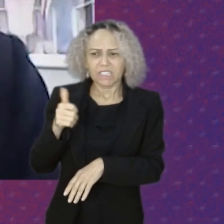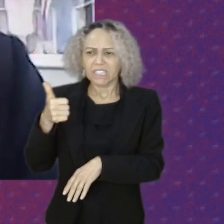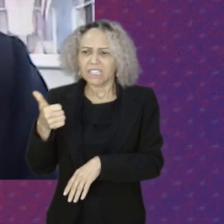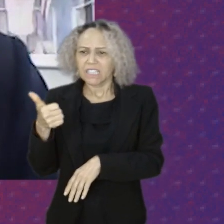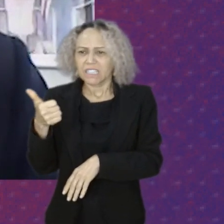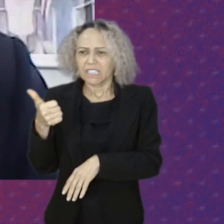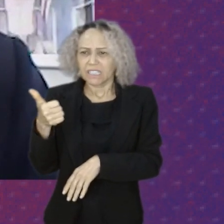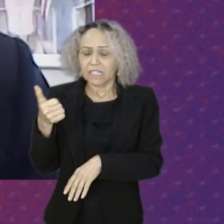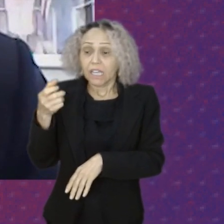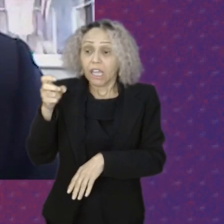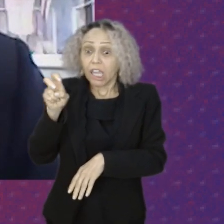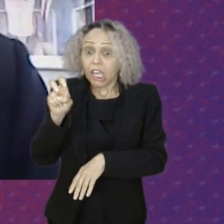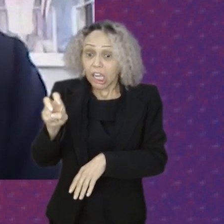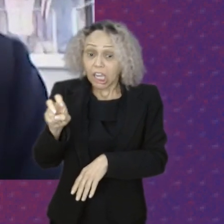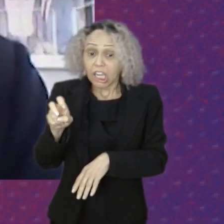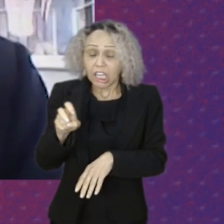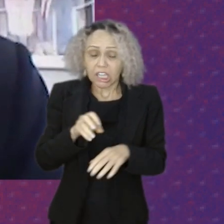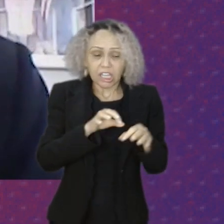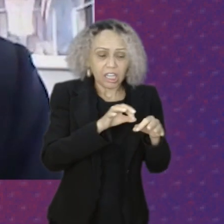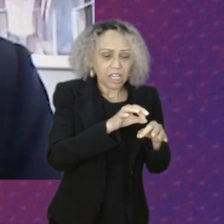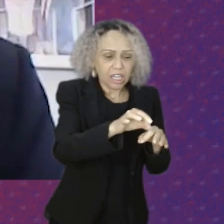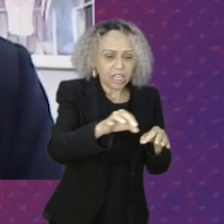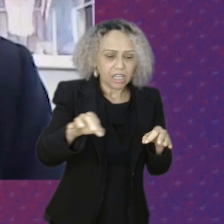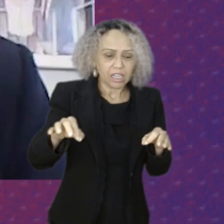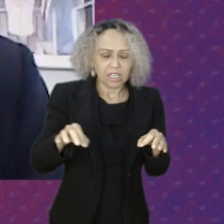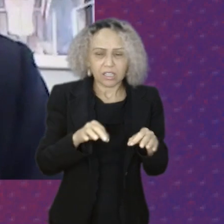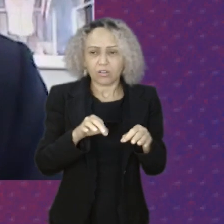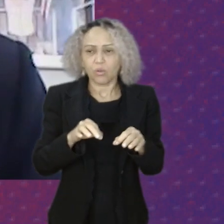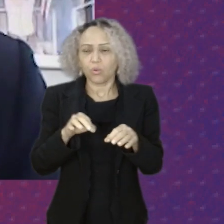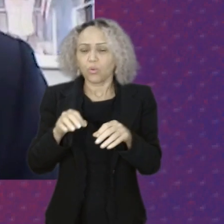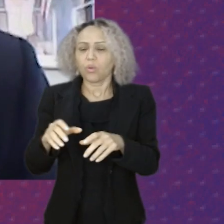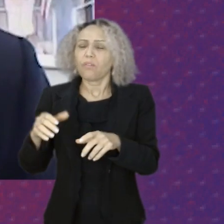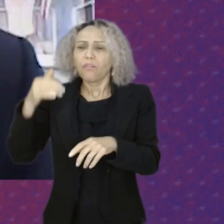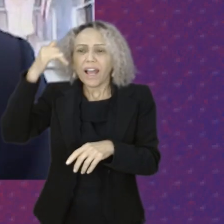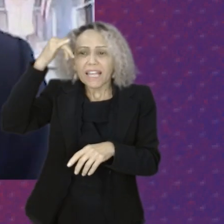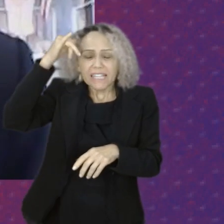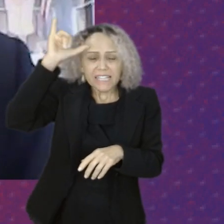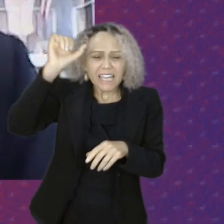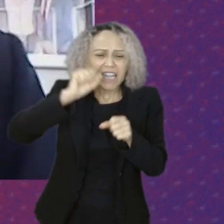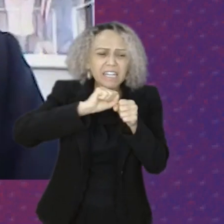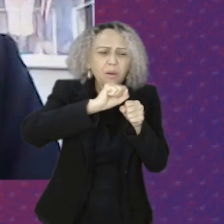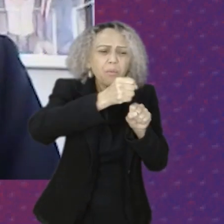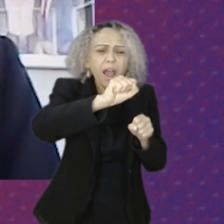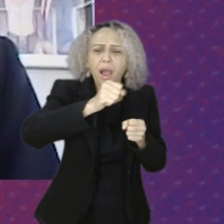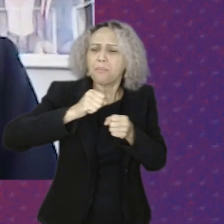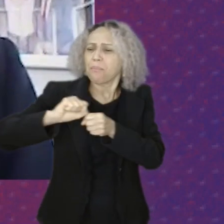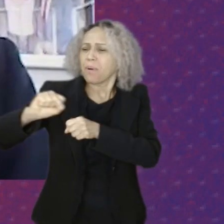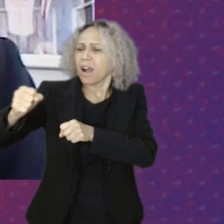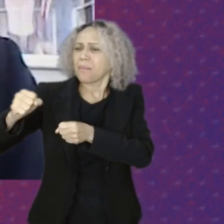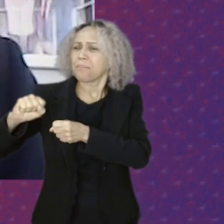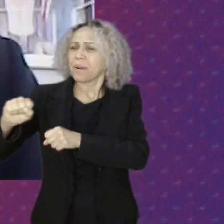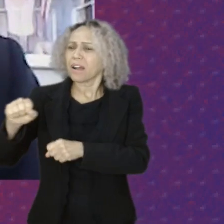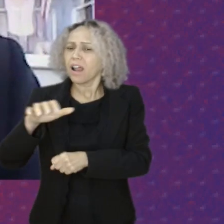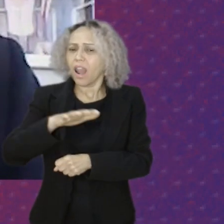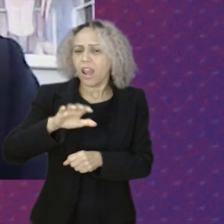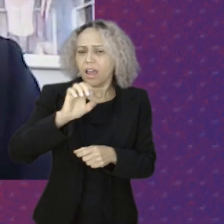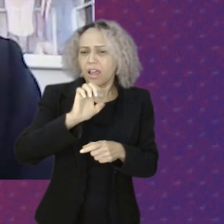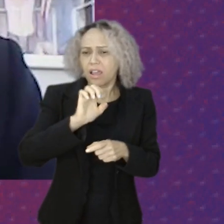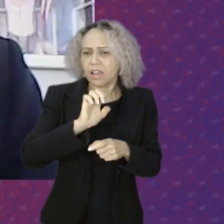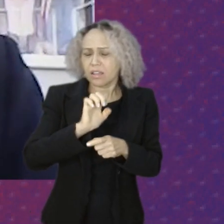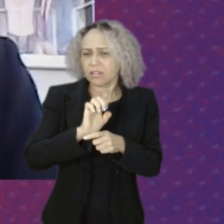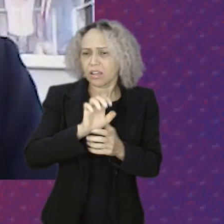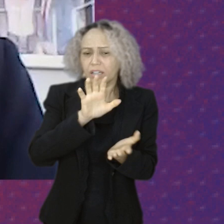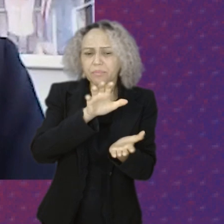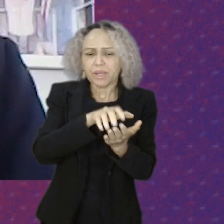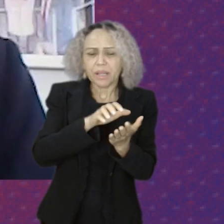15 engenhos no estado, que está na Mata Sul, na Mata Norte de Pernambuco, principalmente, e aí quando se soma essas